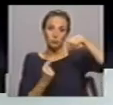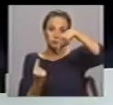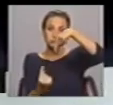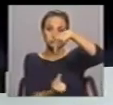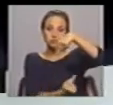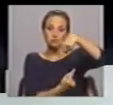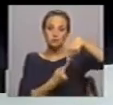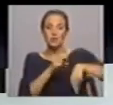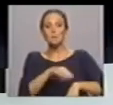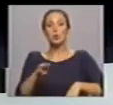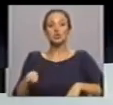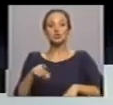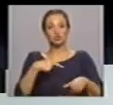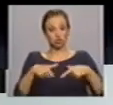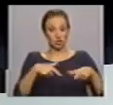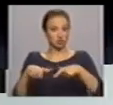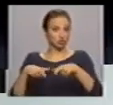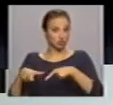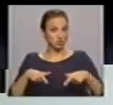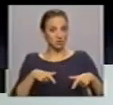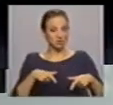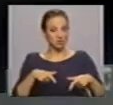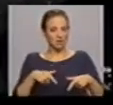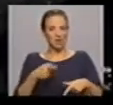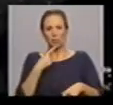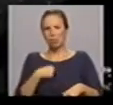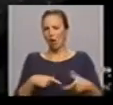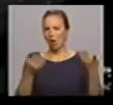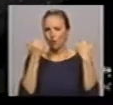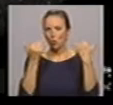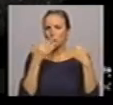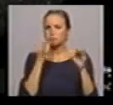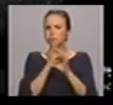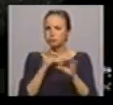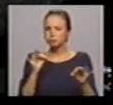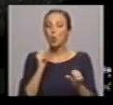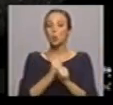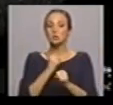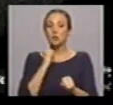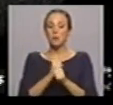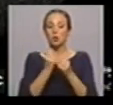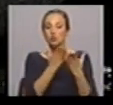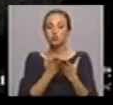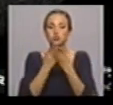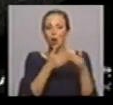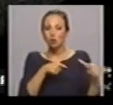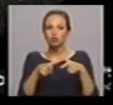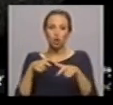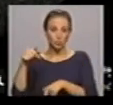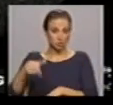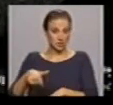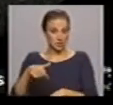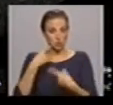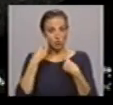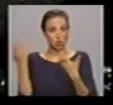milhões e milhões e milhões de estrelas, tem dado informações preciosas aos astrónomos, muito trabalho dos astrónomos aqui na Terra. E um dos trabalhos foi